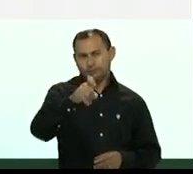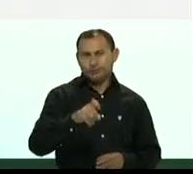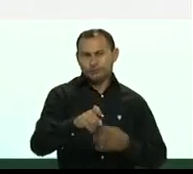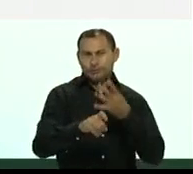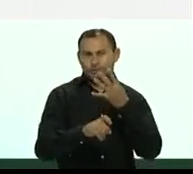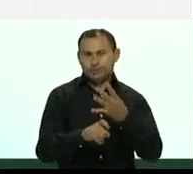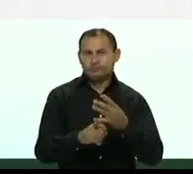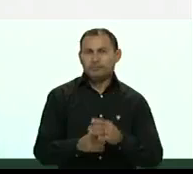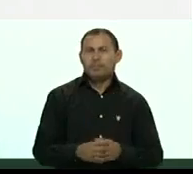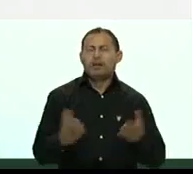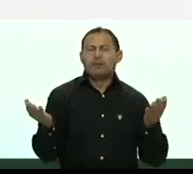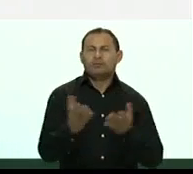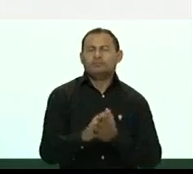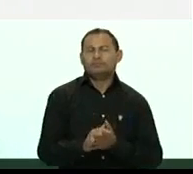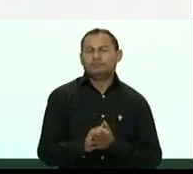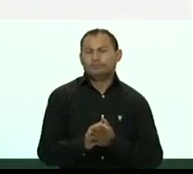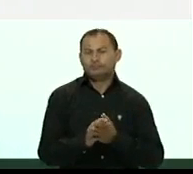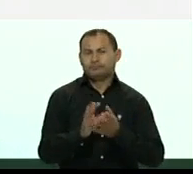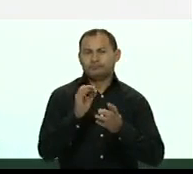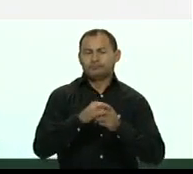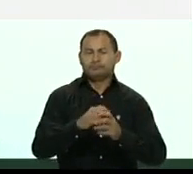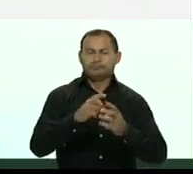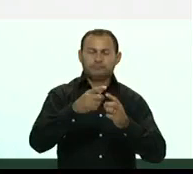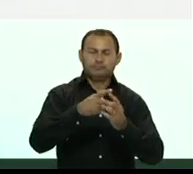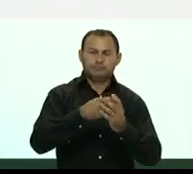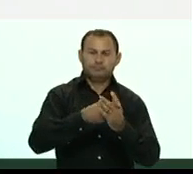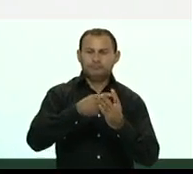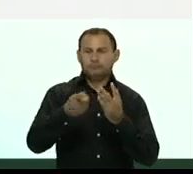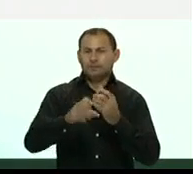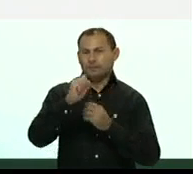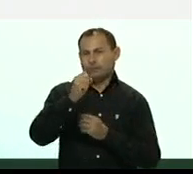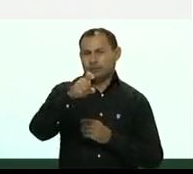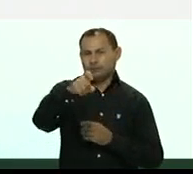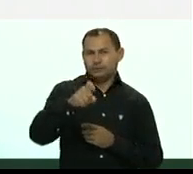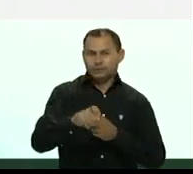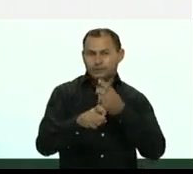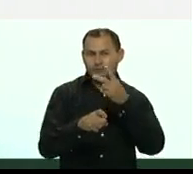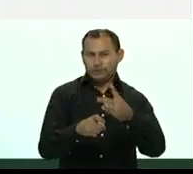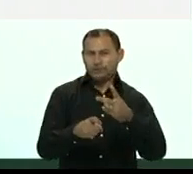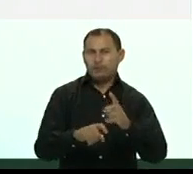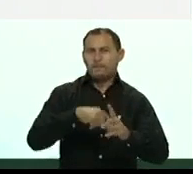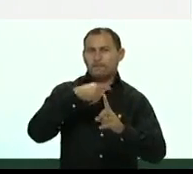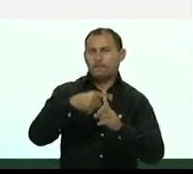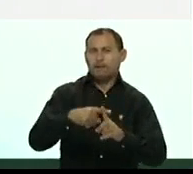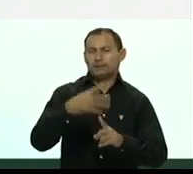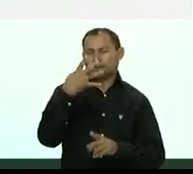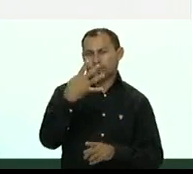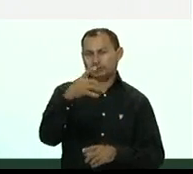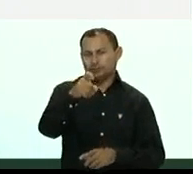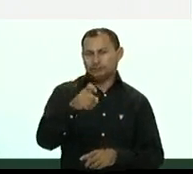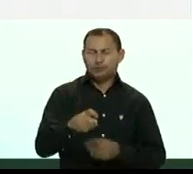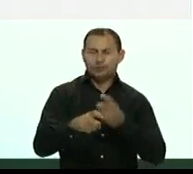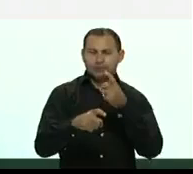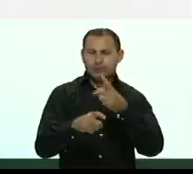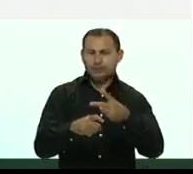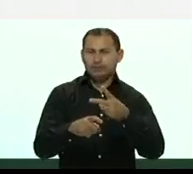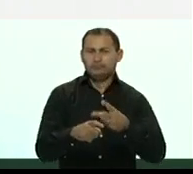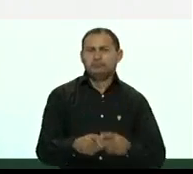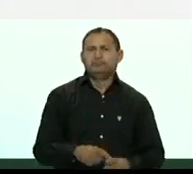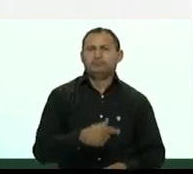quarta. Vamos pegar o que estão elevado ao quadrado agora. 8x ao quadrado, mais 4x ao